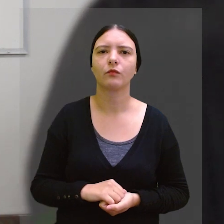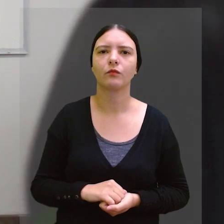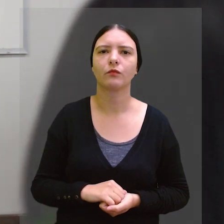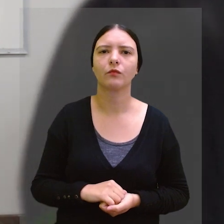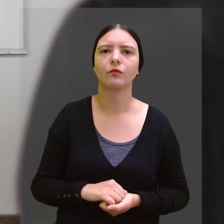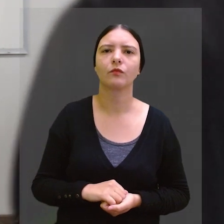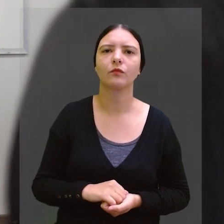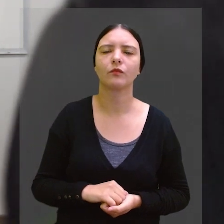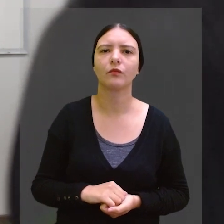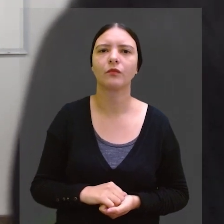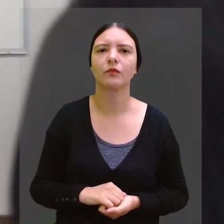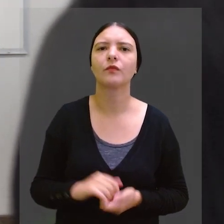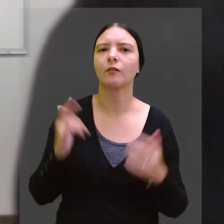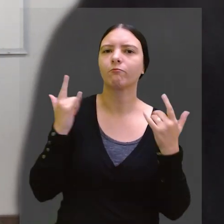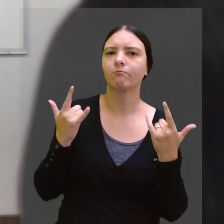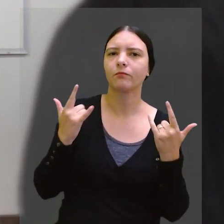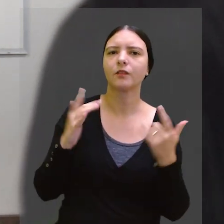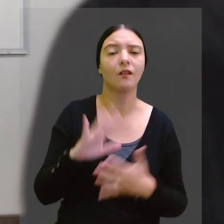Death Metal? Ah, legal, também gosto.